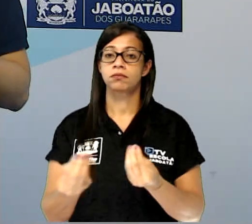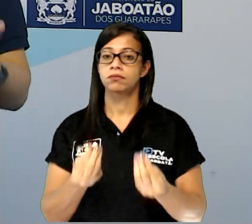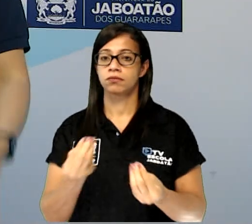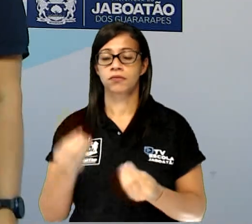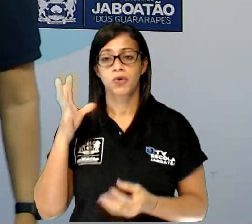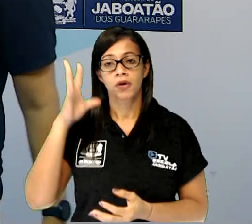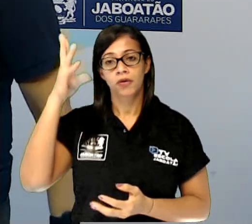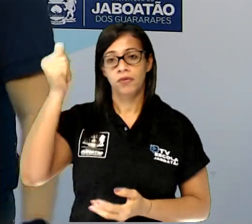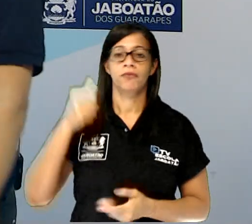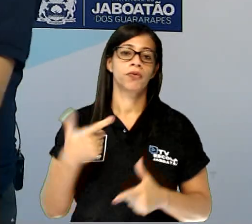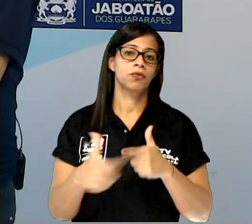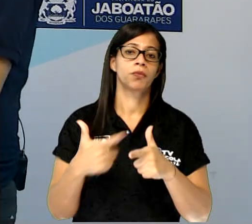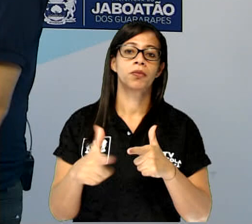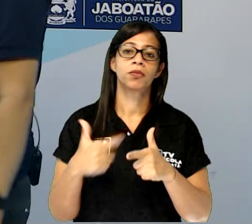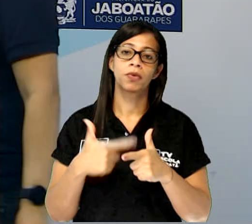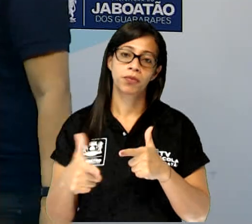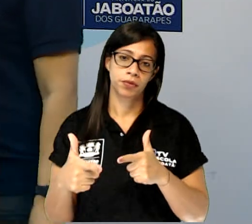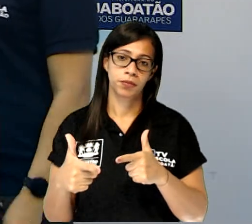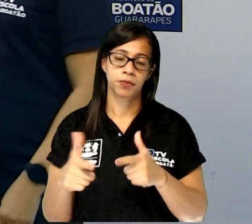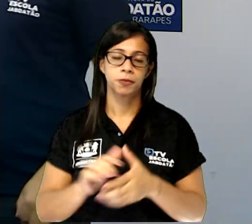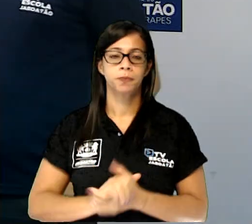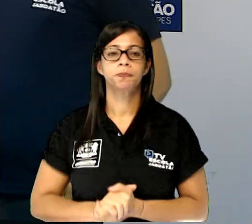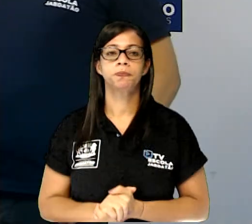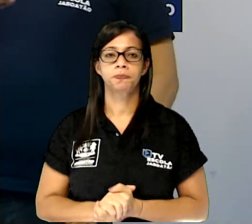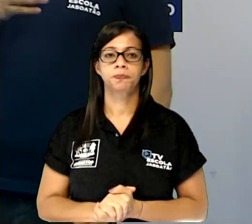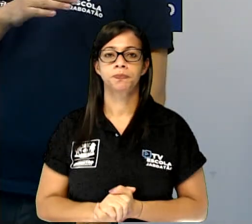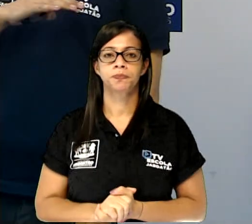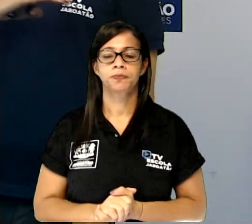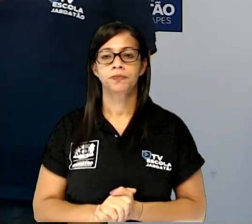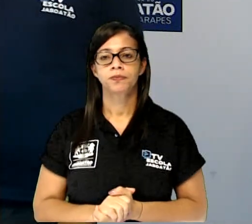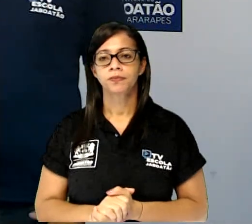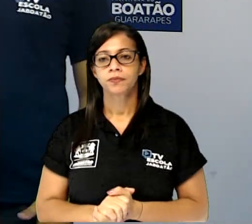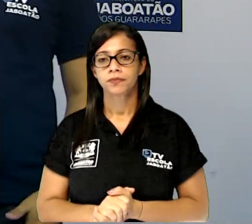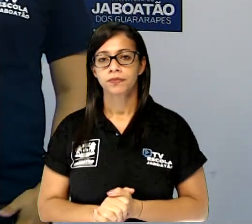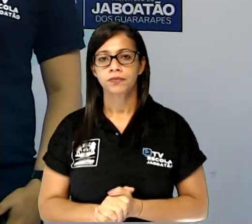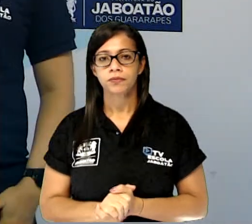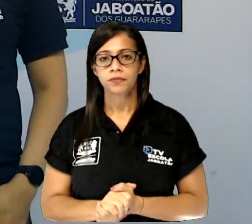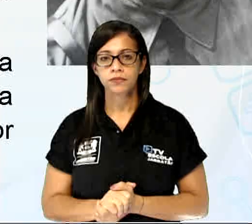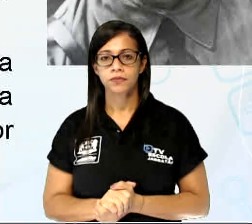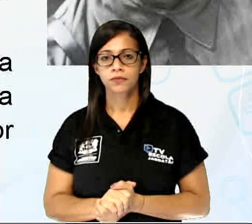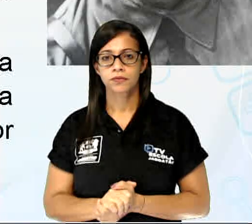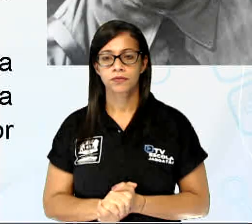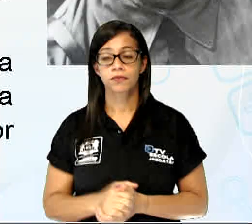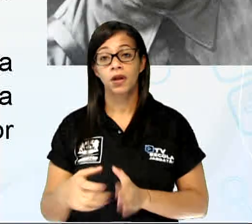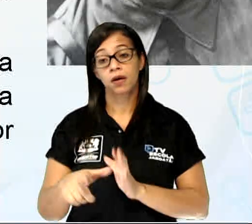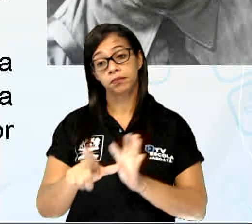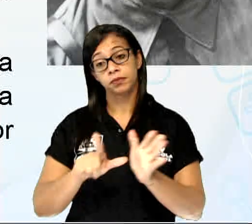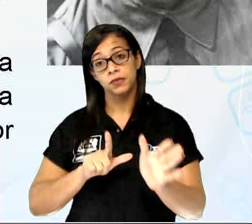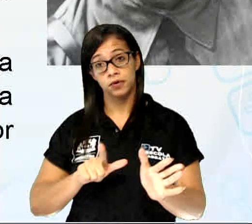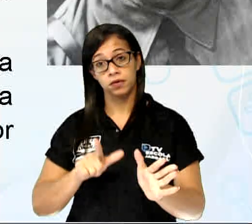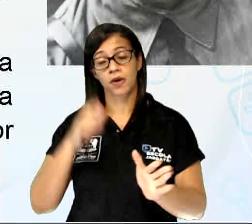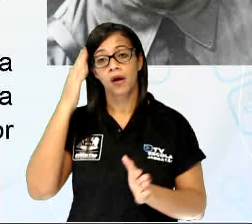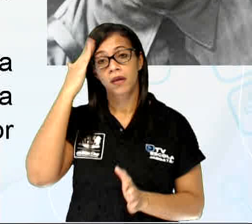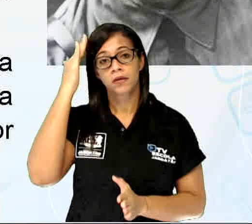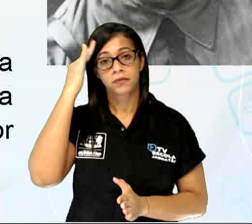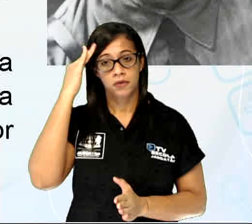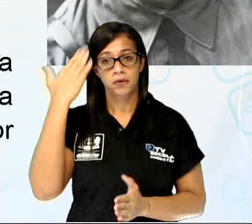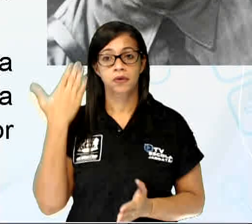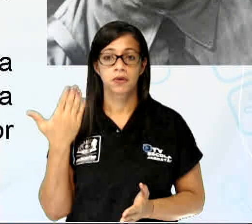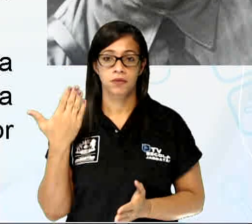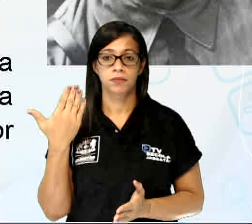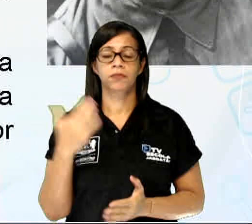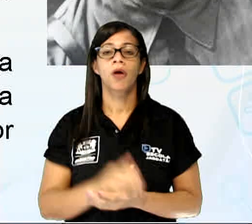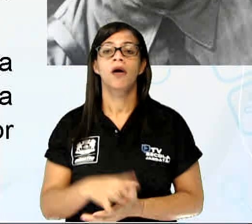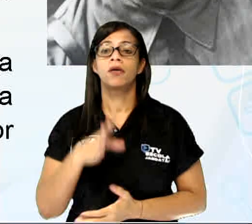para o surgimento do nazismo, tá bom? Antes de a gente entender o que foi o nazismo de fato e como ele chegou ao poder, vamos conhecer o seu